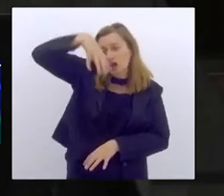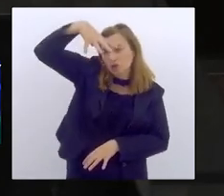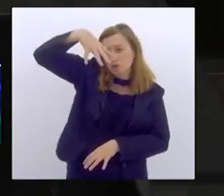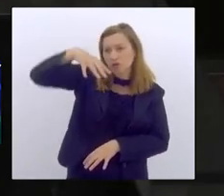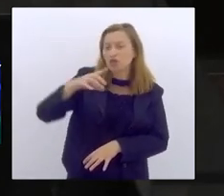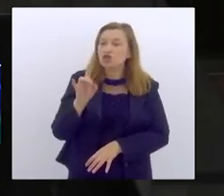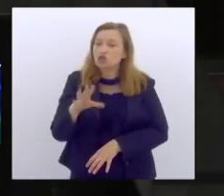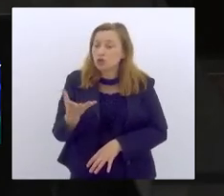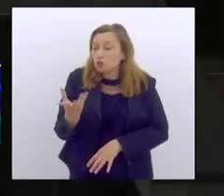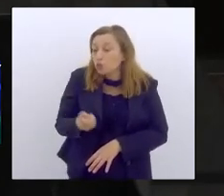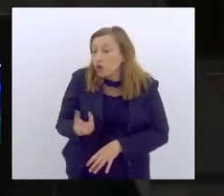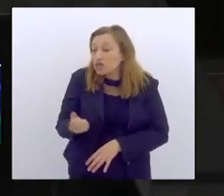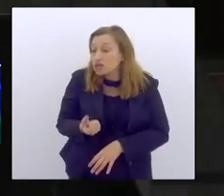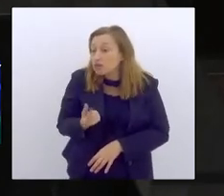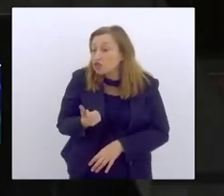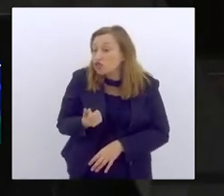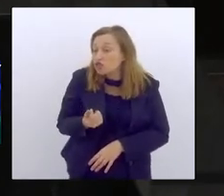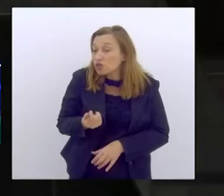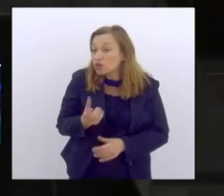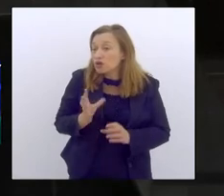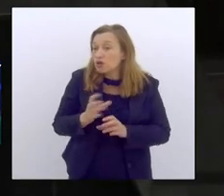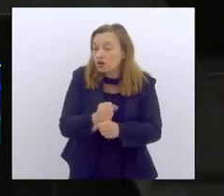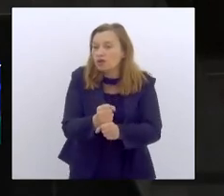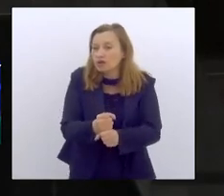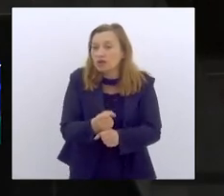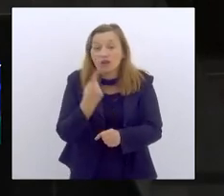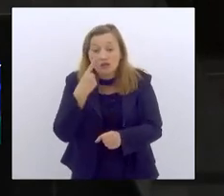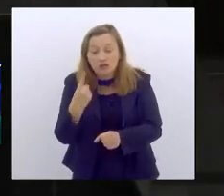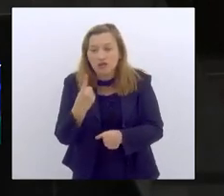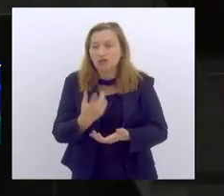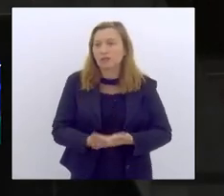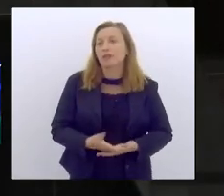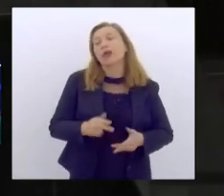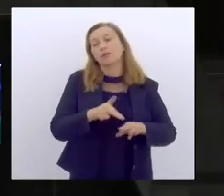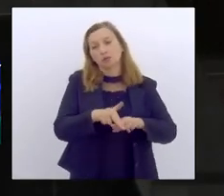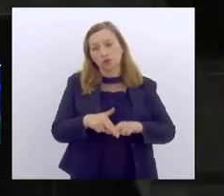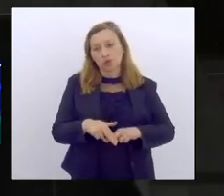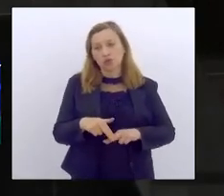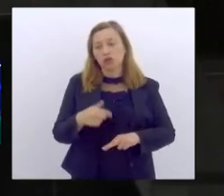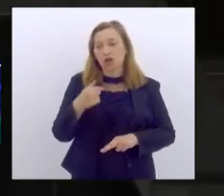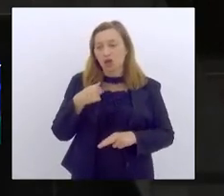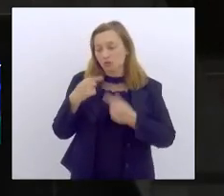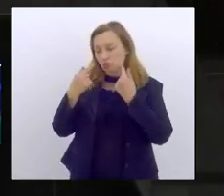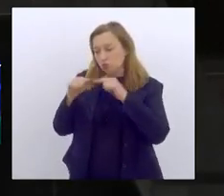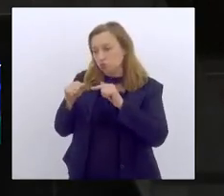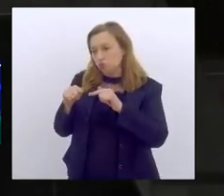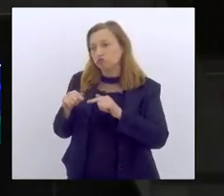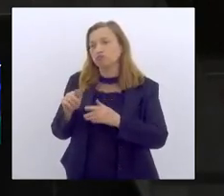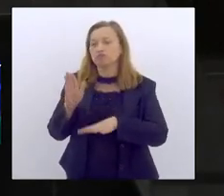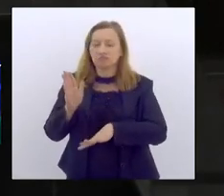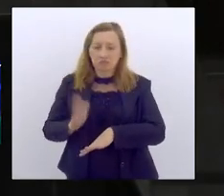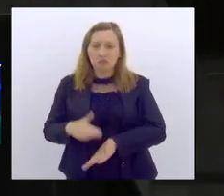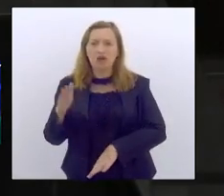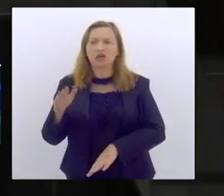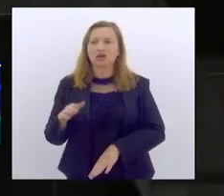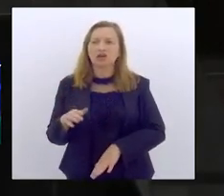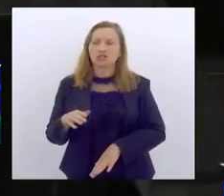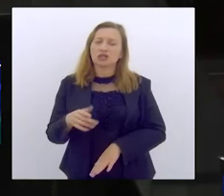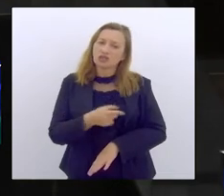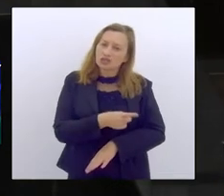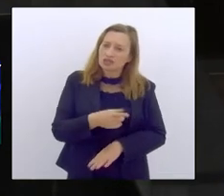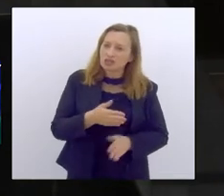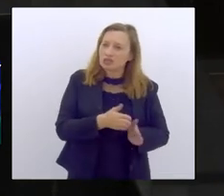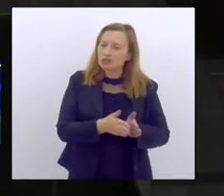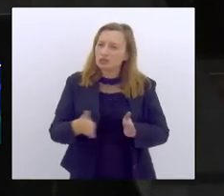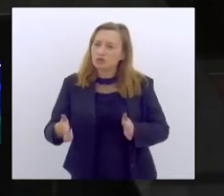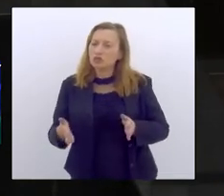quer saber da lucratividade o cálculo é feito com base na rentabilidade por isso que eu sou um crítico contumaz desses